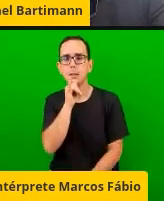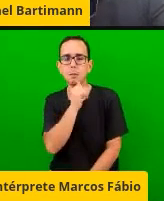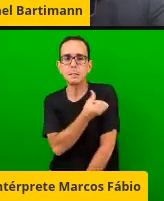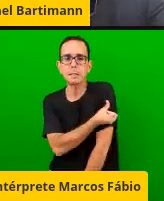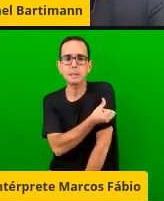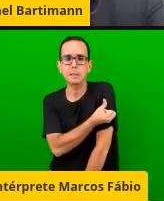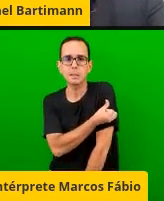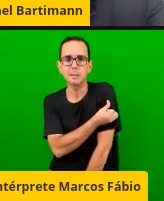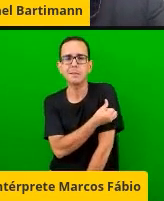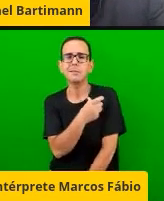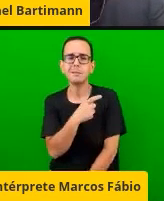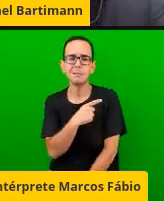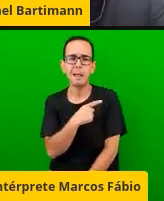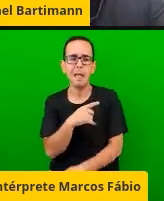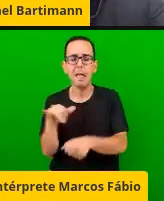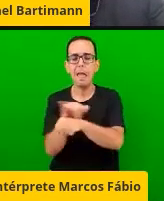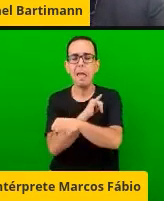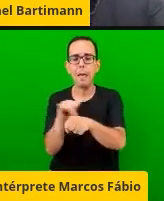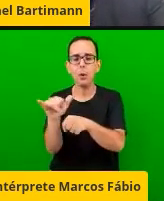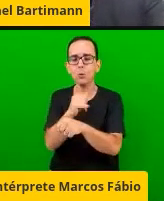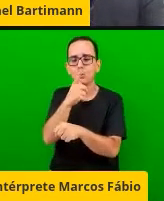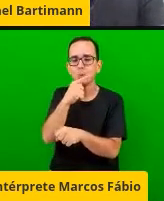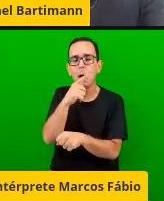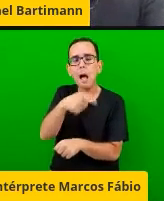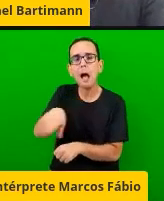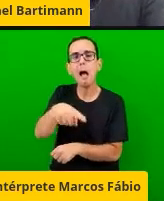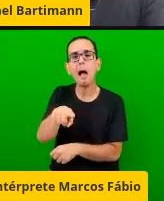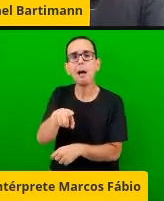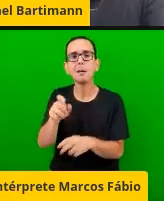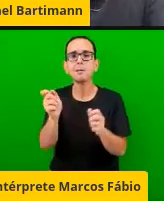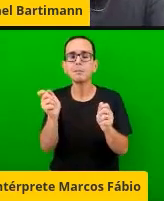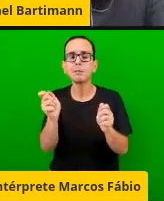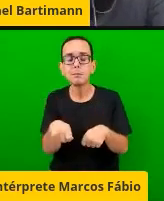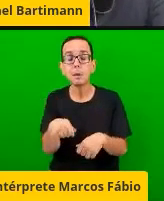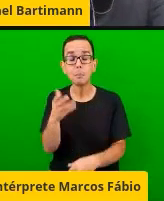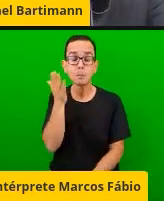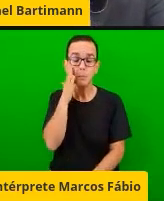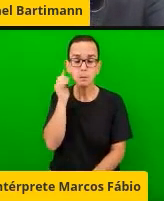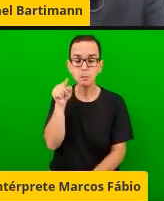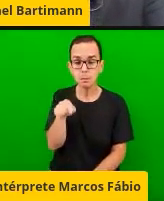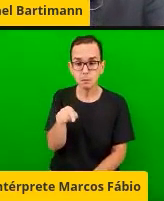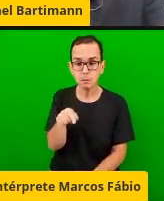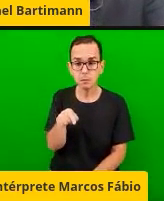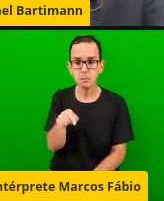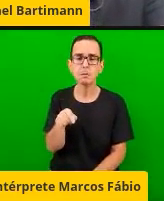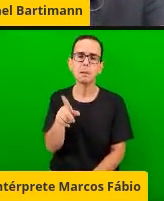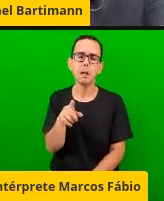recursos hídricos, suas múltiplas escalas, né? Você precisa considerar isso. O recurso hídrico, ele